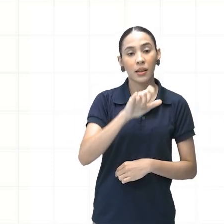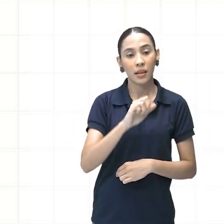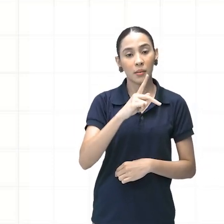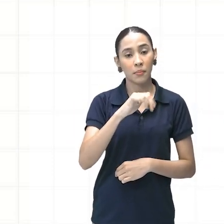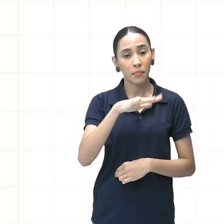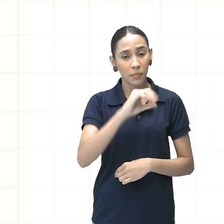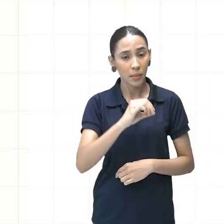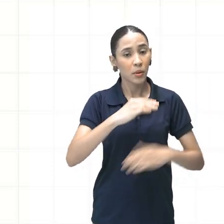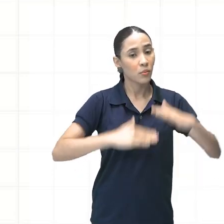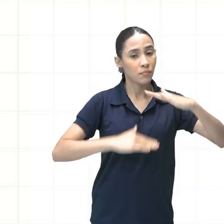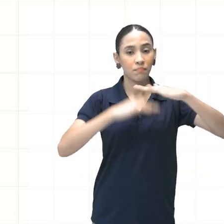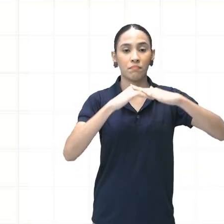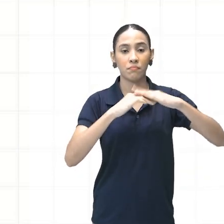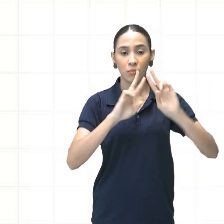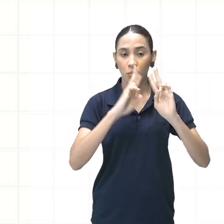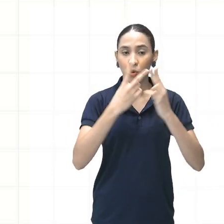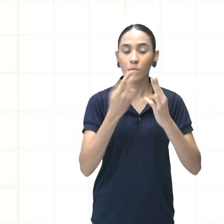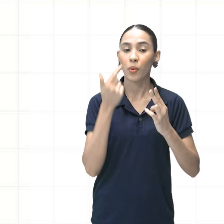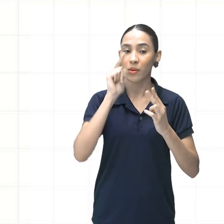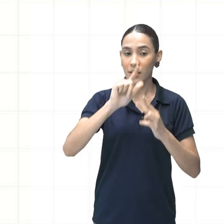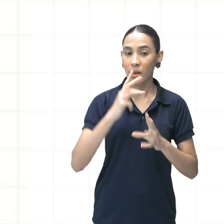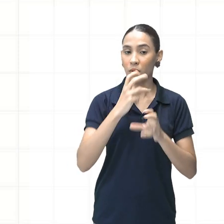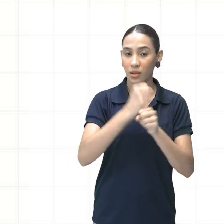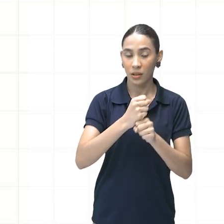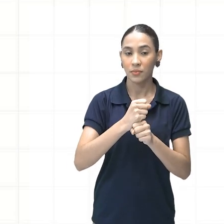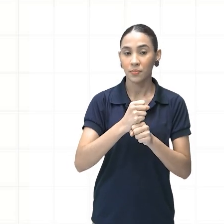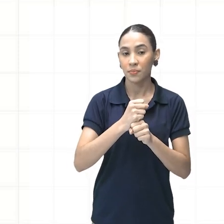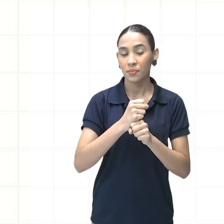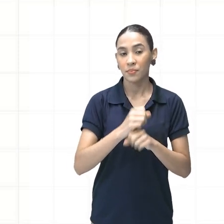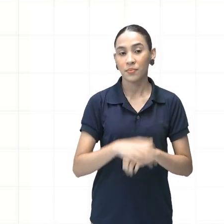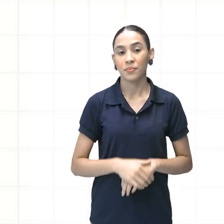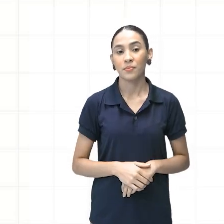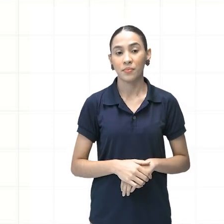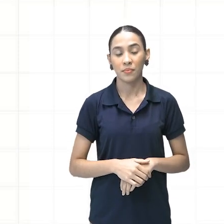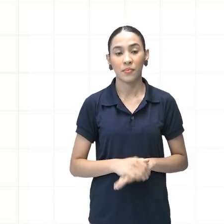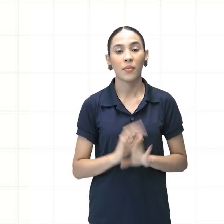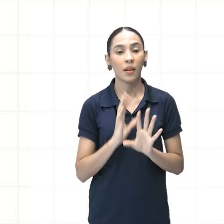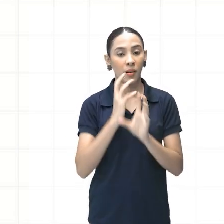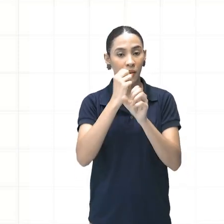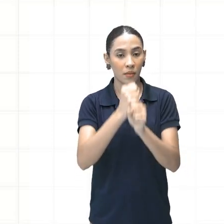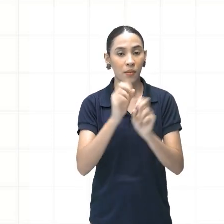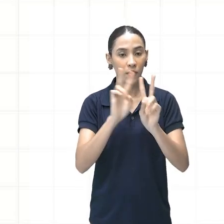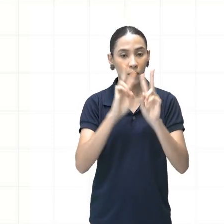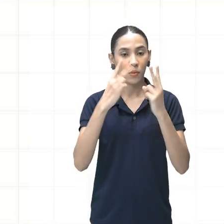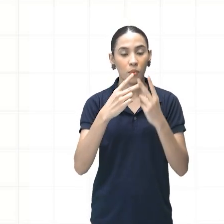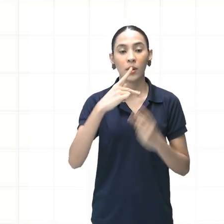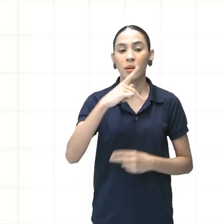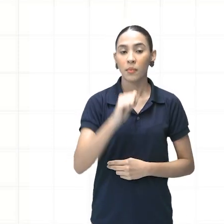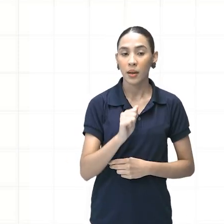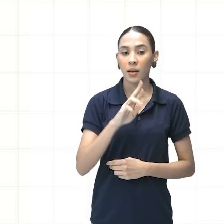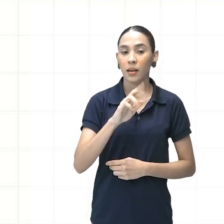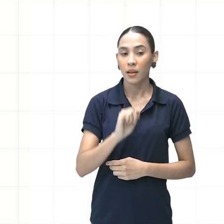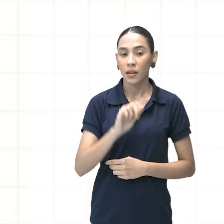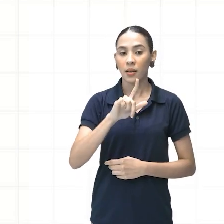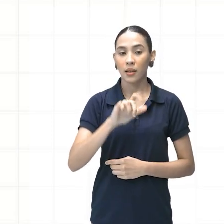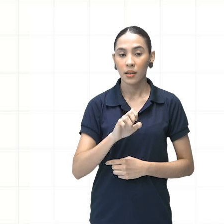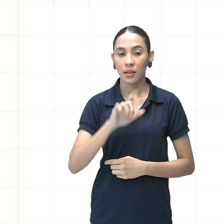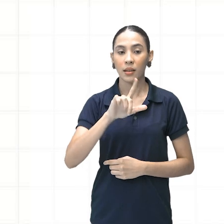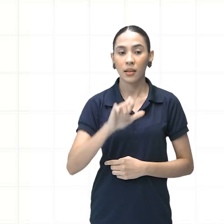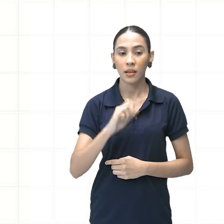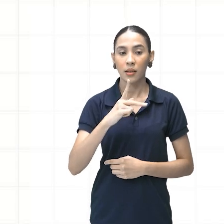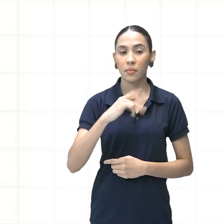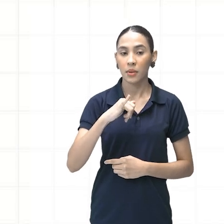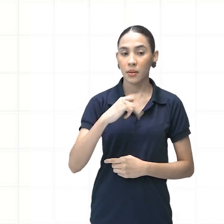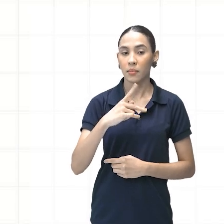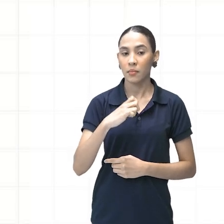calcular o volume dele, certo? Então, vamos lá calcular o volume do paralelepípedo. Então,